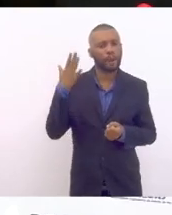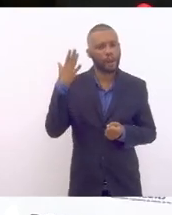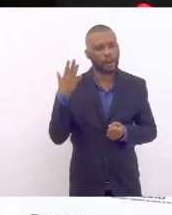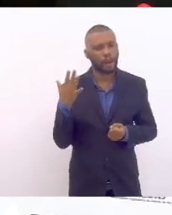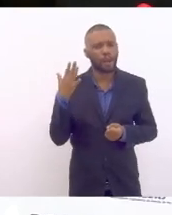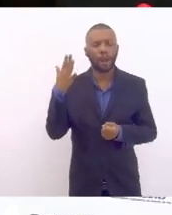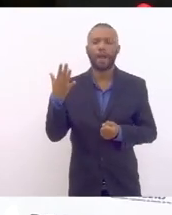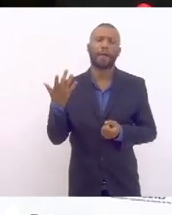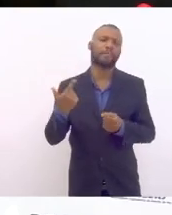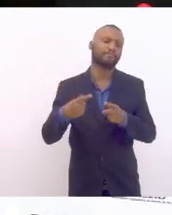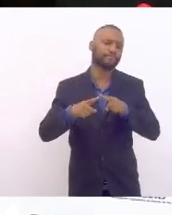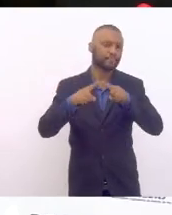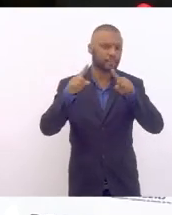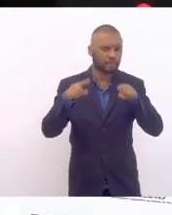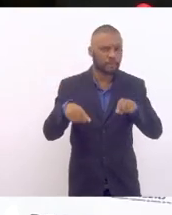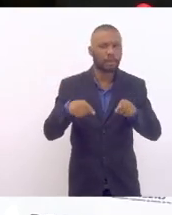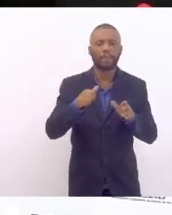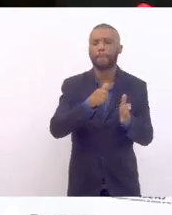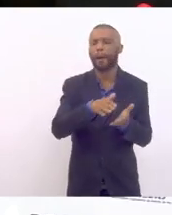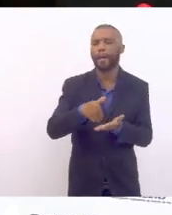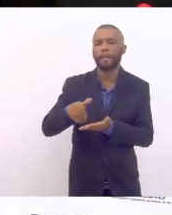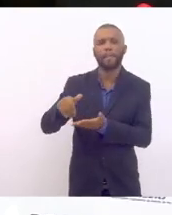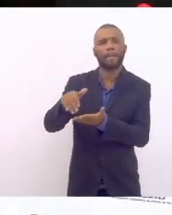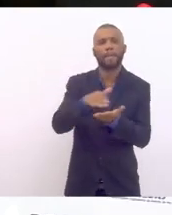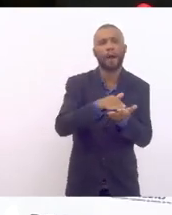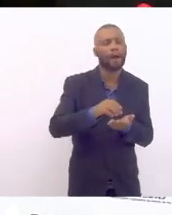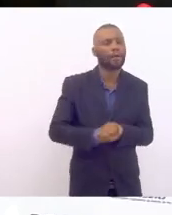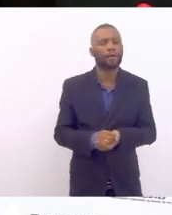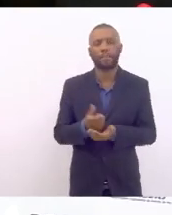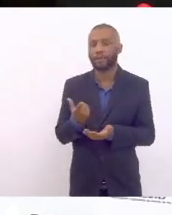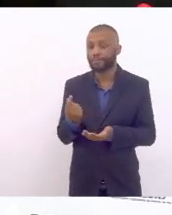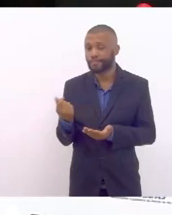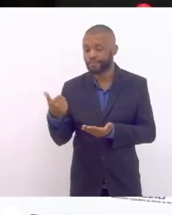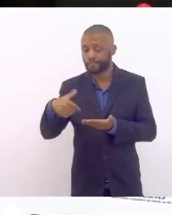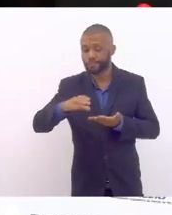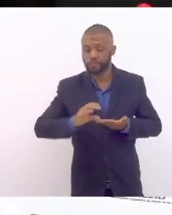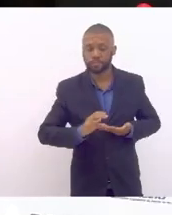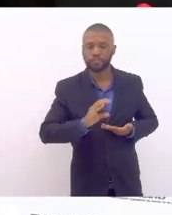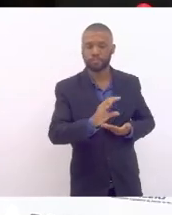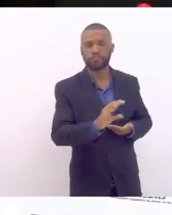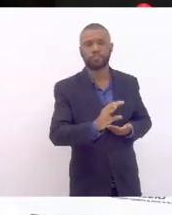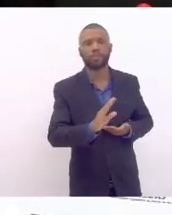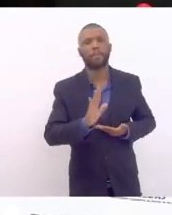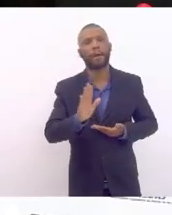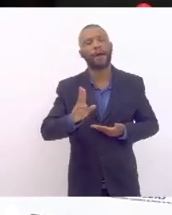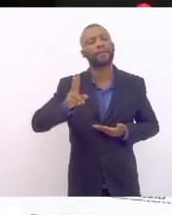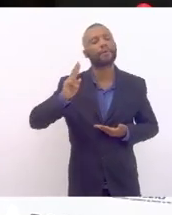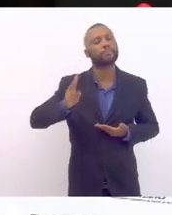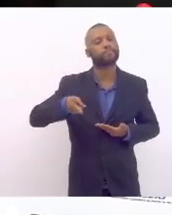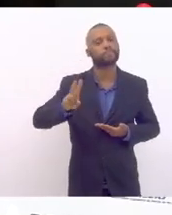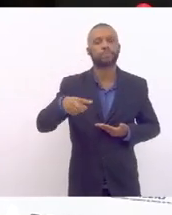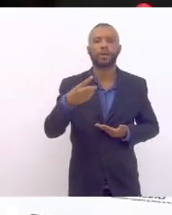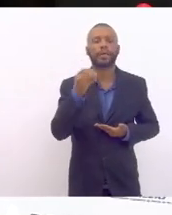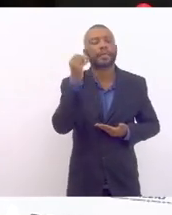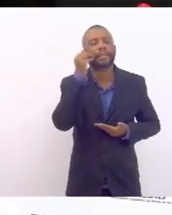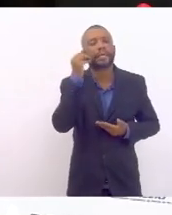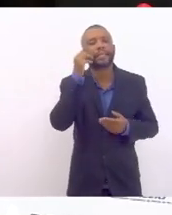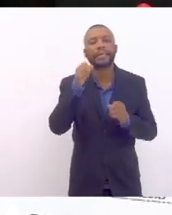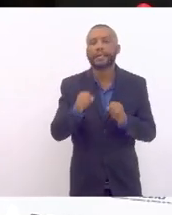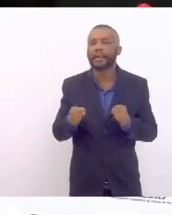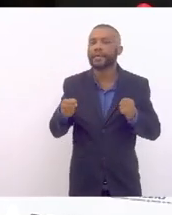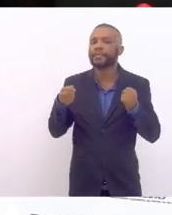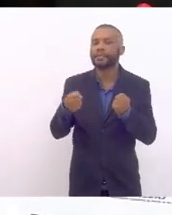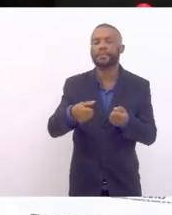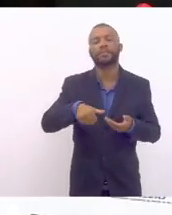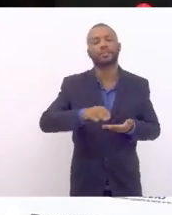do quadro de servidores é pelo quantitativo de orçamento que a gente tem mas mesmo assim a gente sempre tenta garantir que